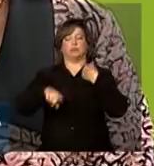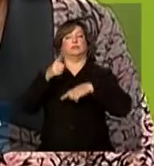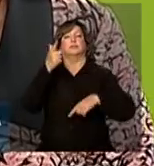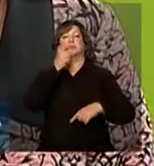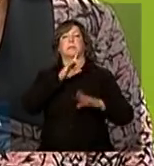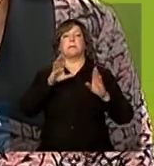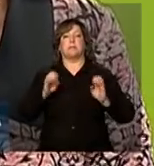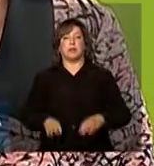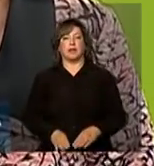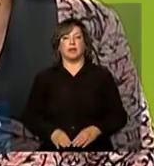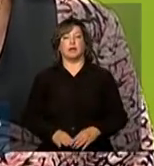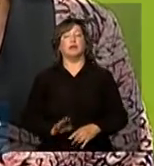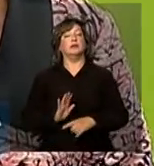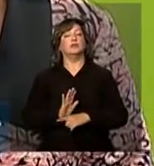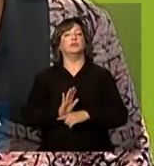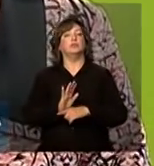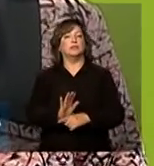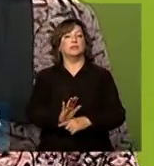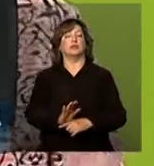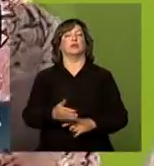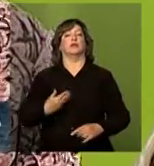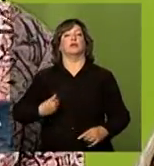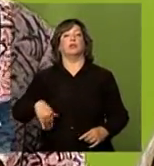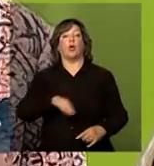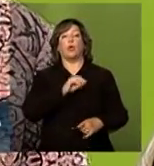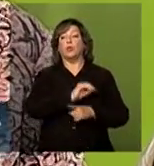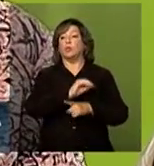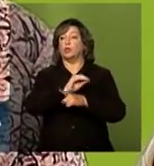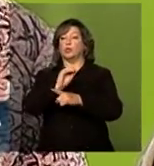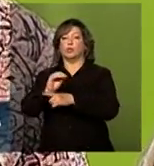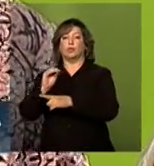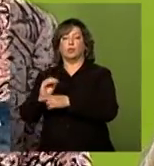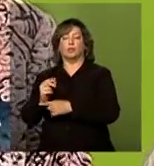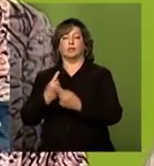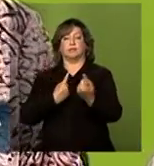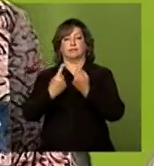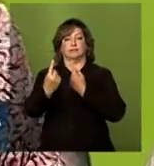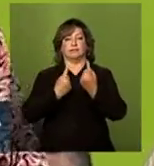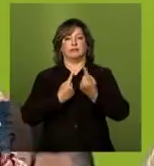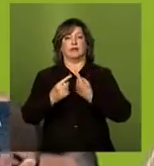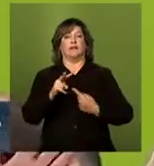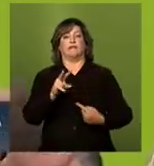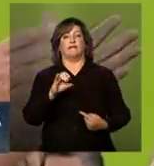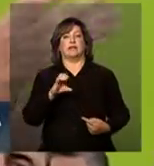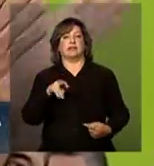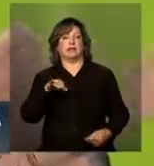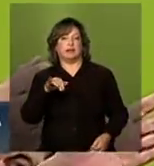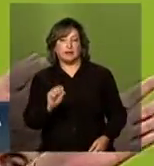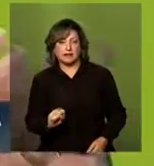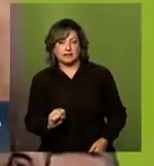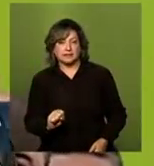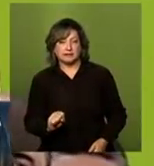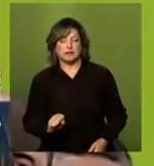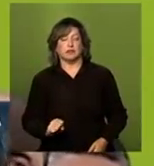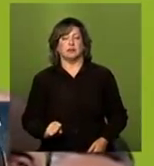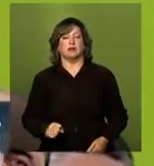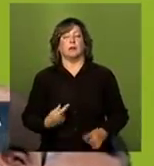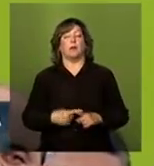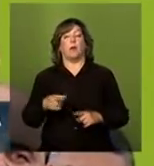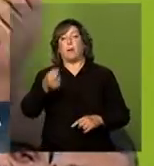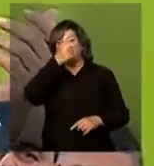passo para que a gente cu das estradas Vic para que o prefeito tenha